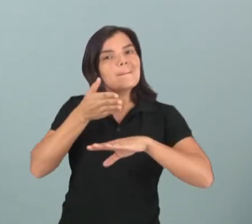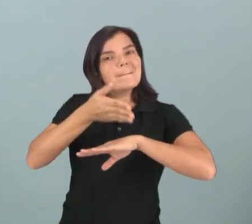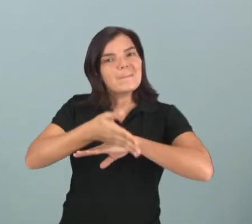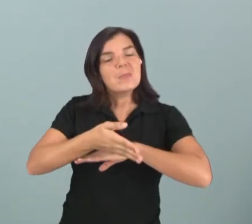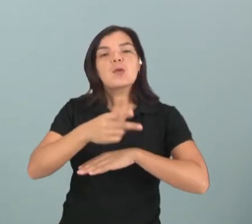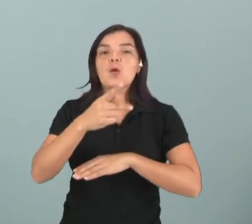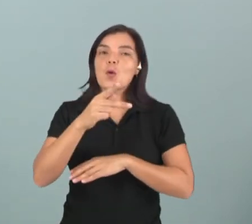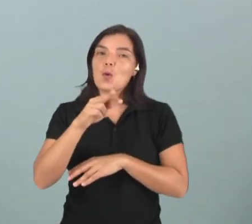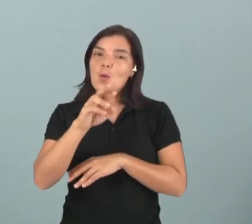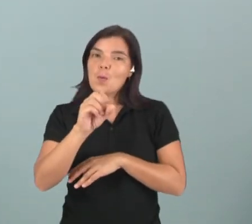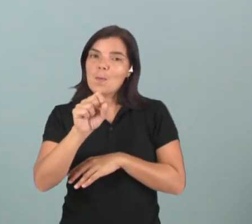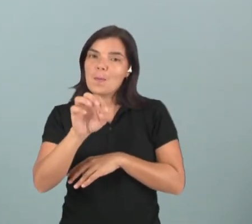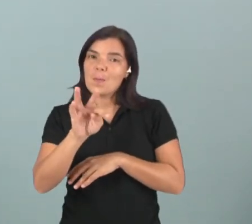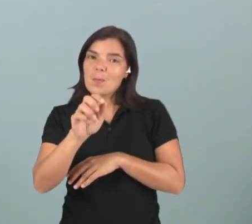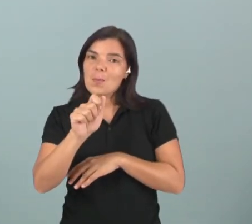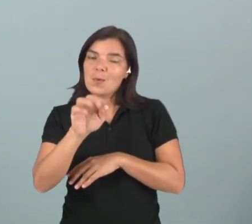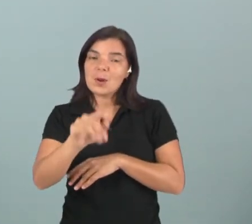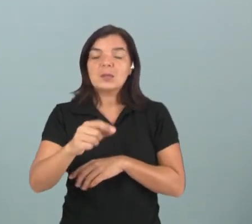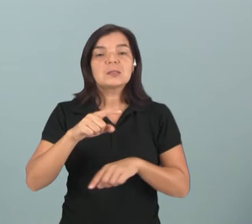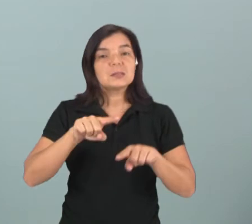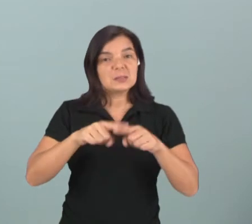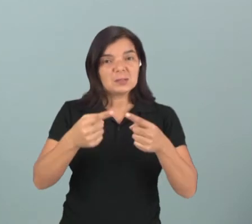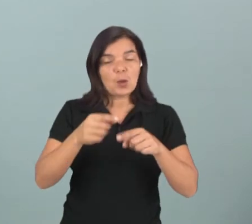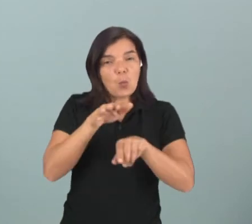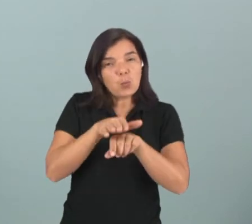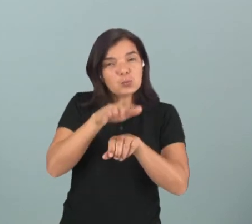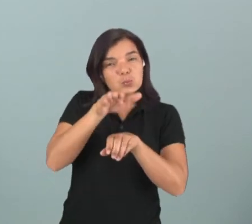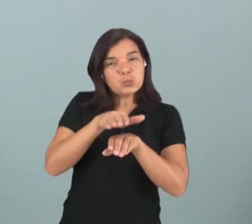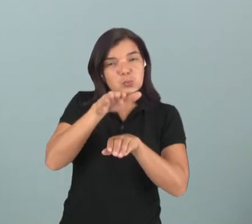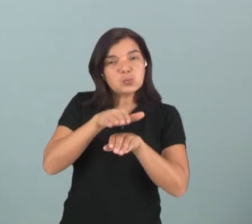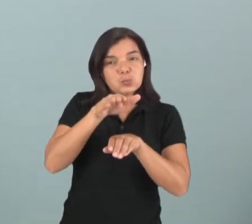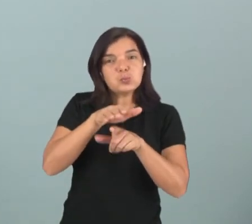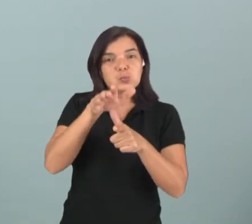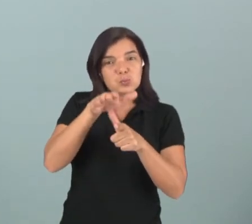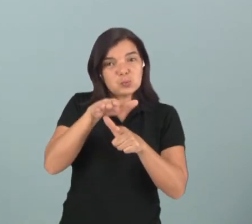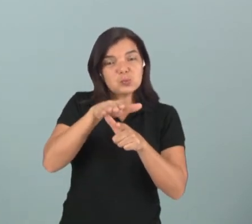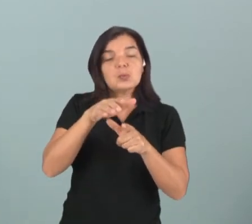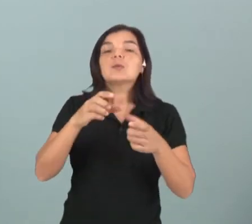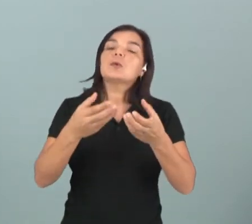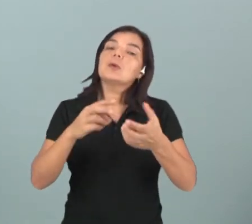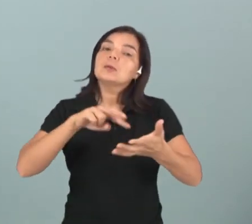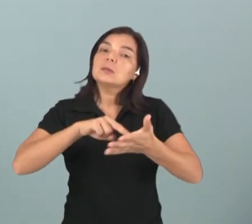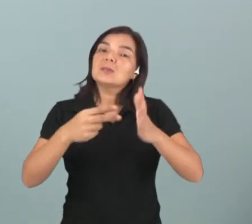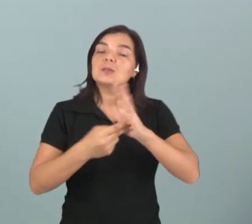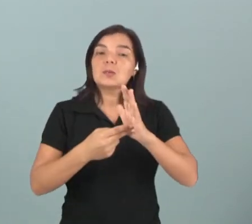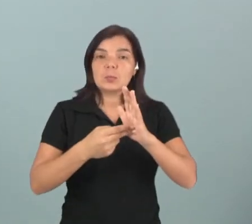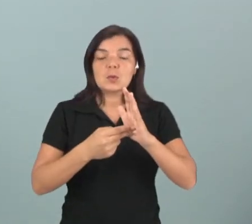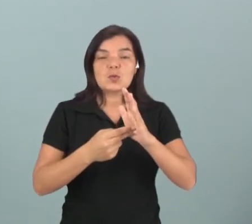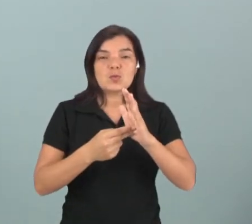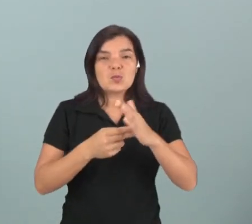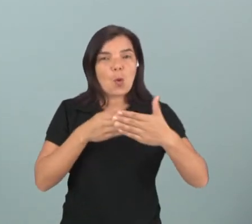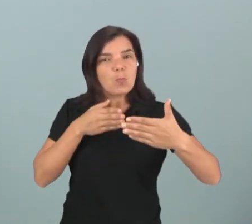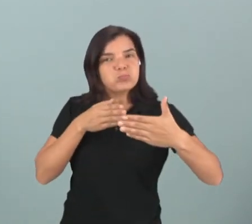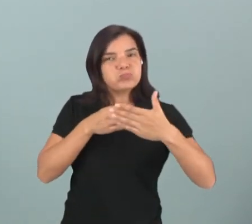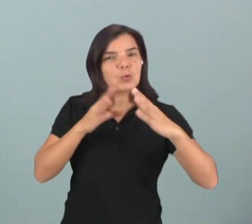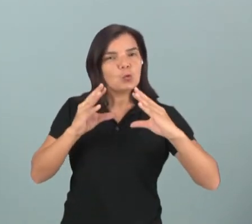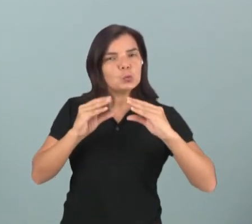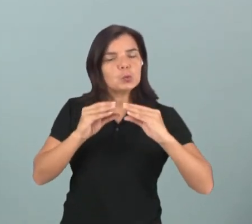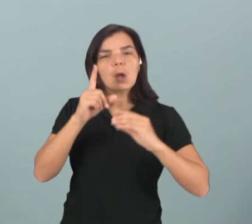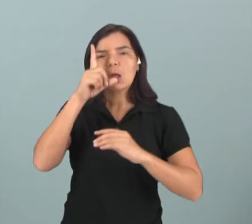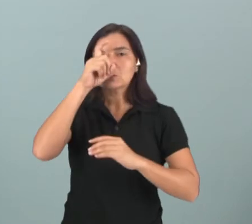da próstata e à medida que ela fica inflada, ela fica inchada, aumentada, acaba comprimindo esse canal